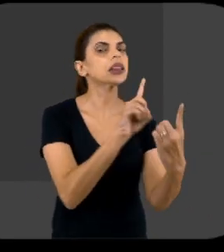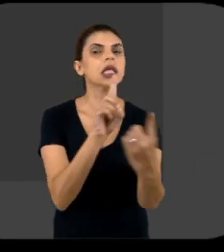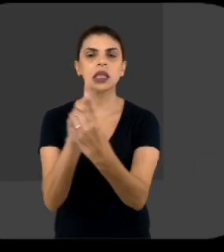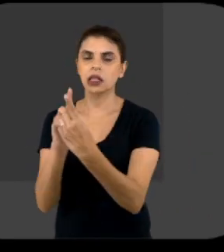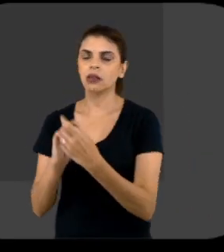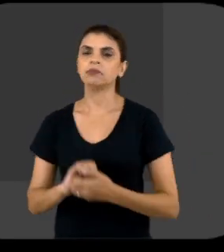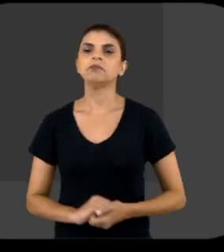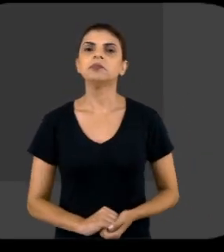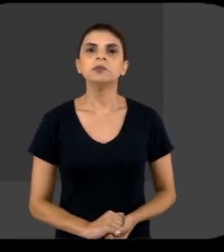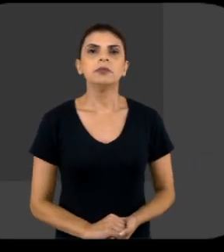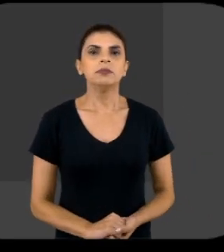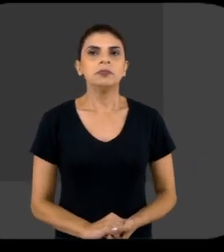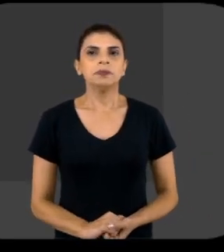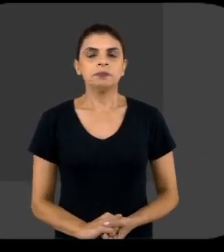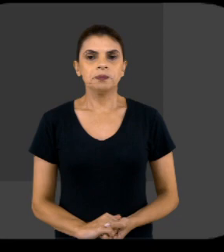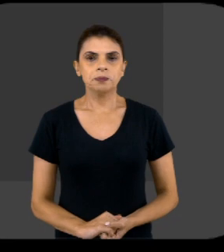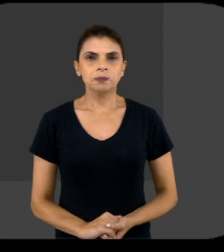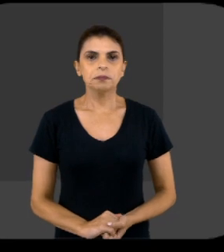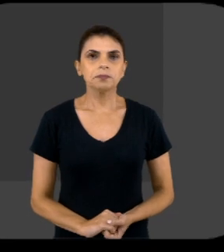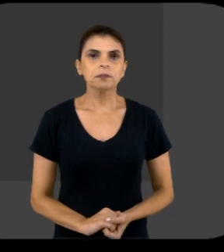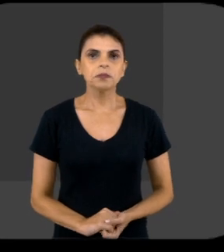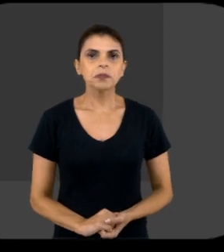esse requisito.